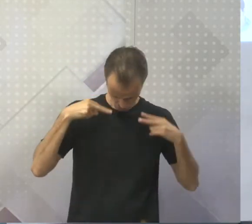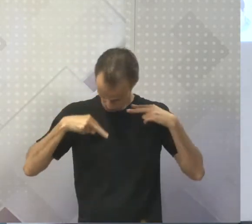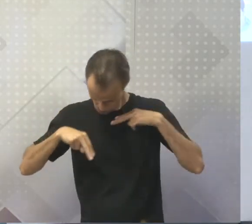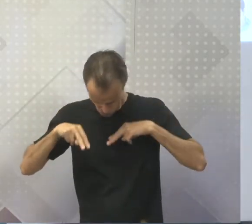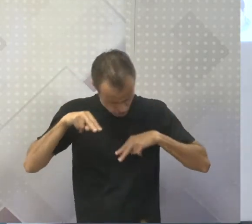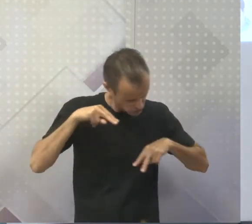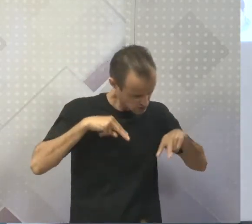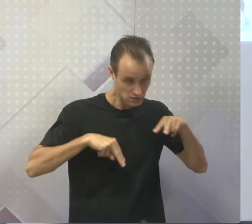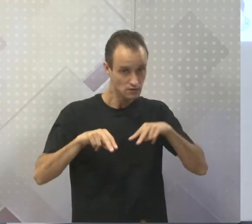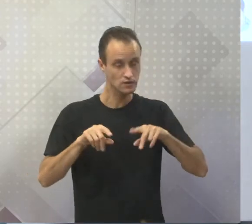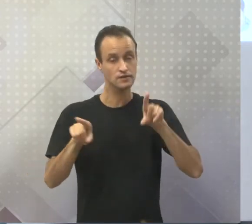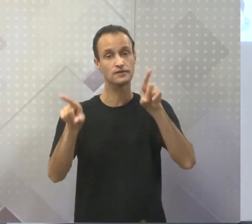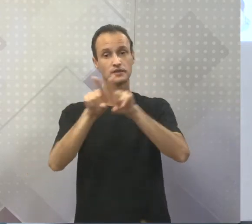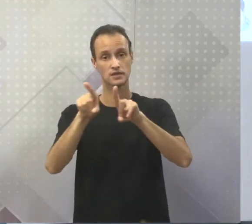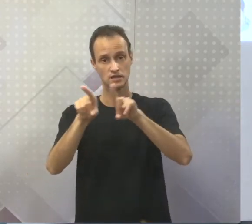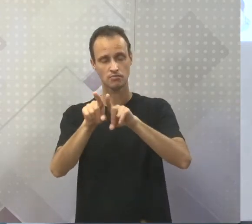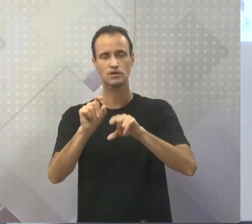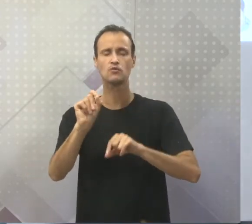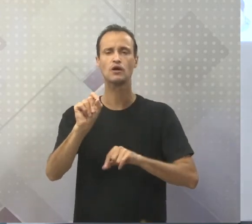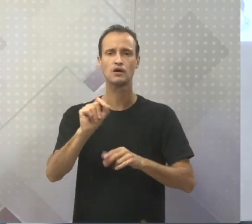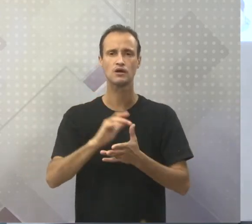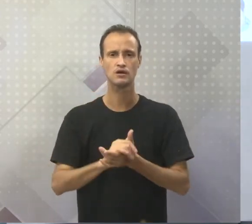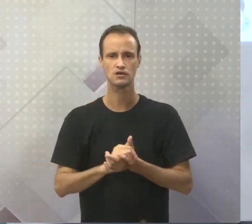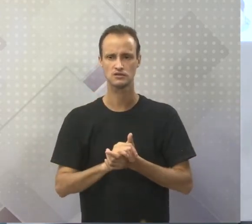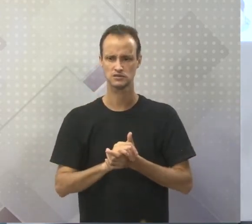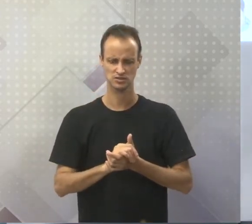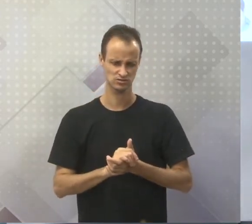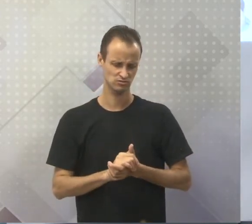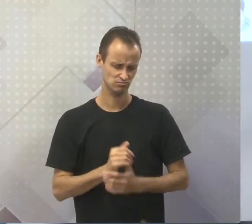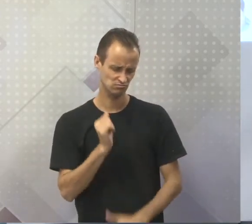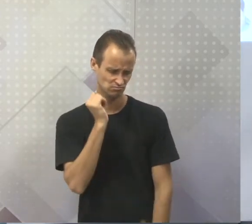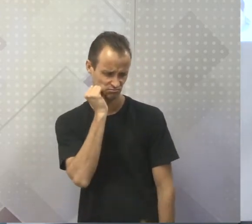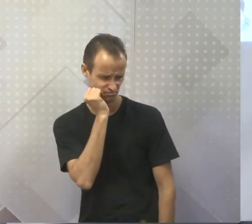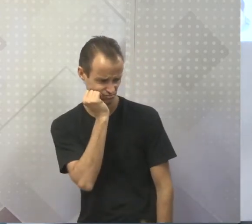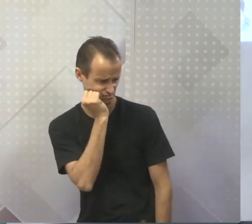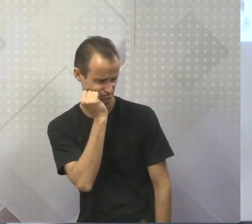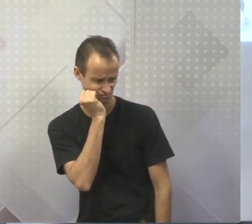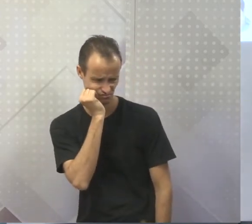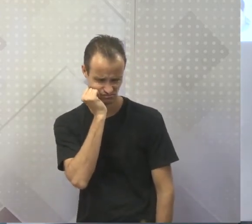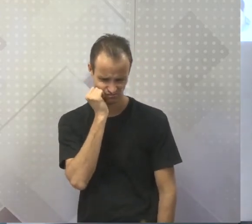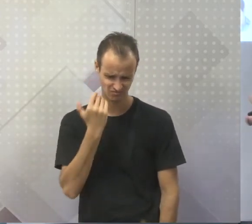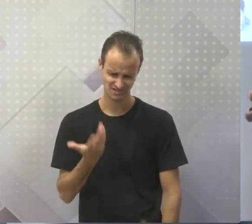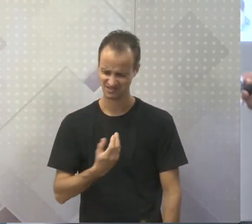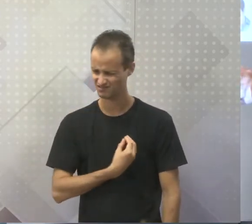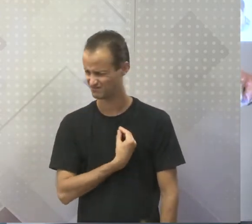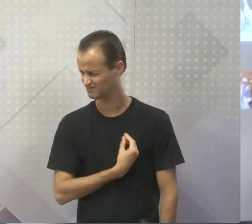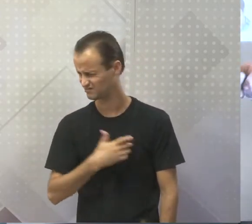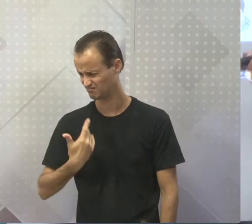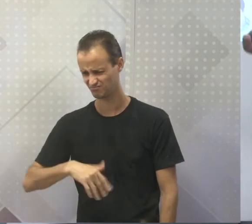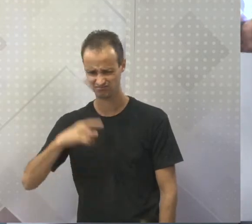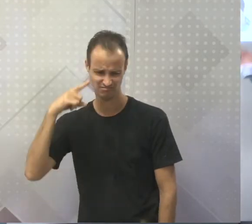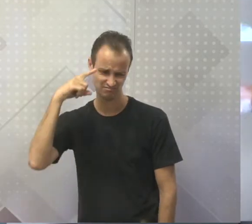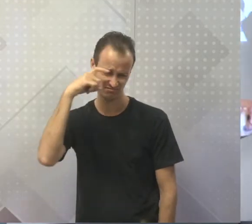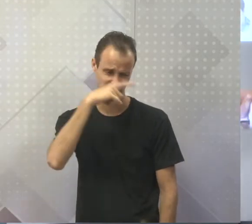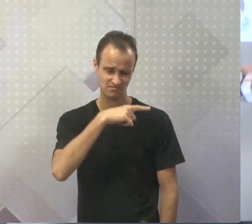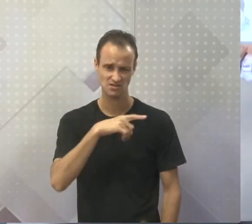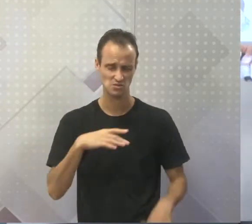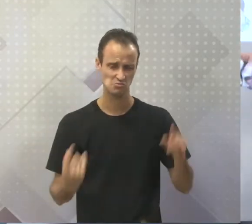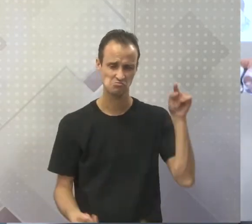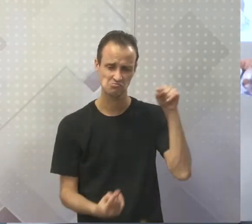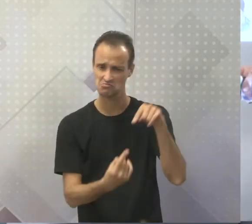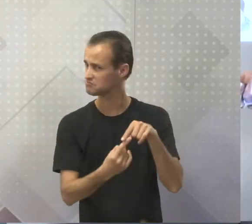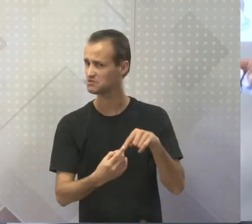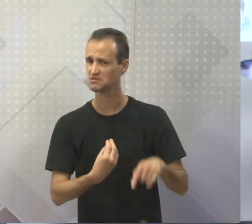curioso, né? Ele também vai ter o quê? Desengano de vez em quando. Ai, a vida é assim, né? Qual o sentido